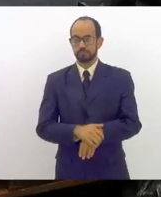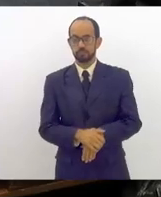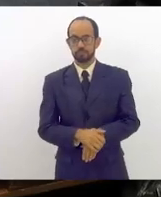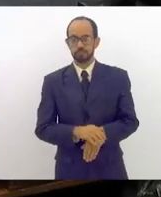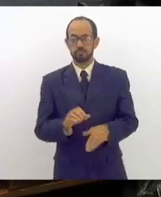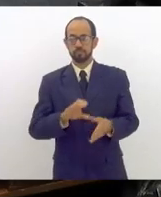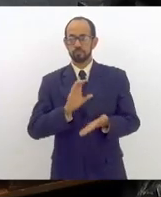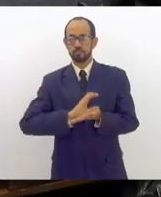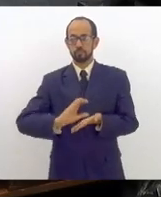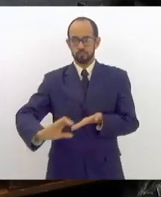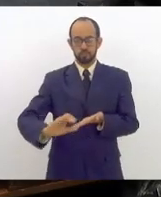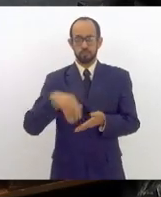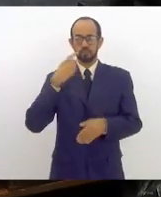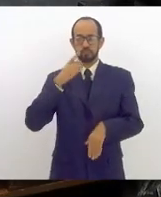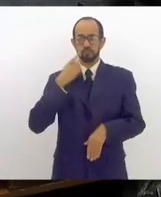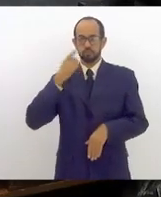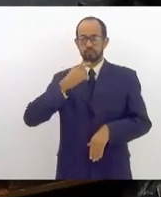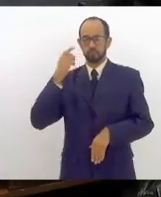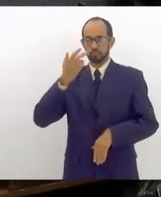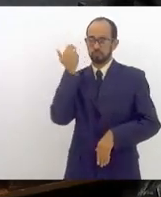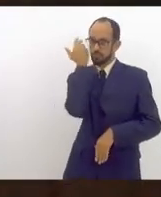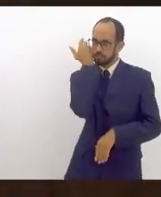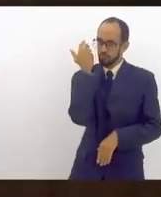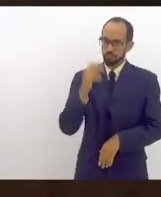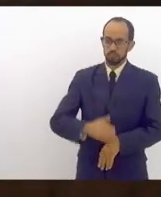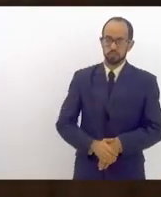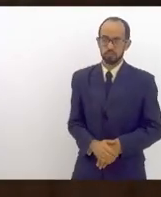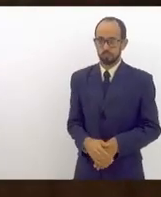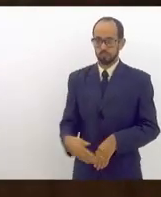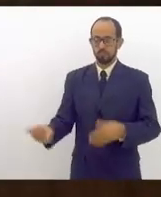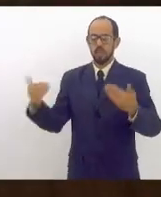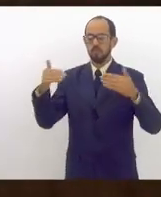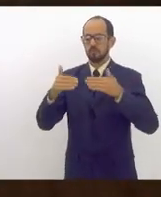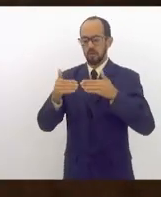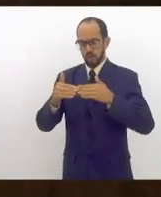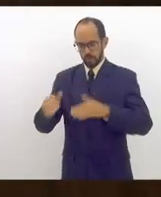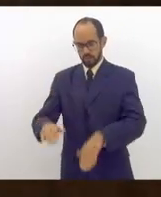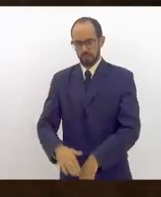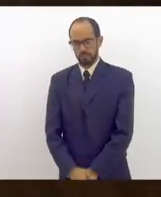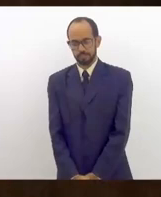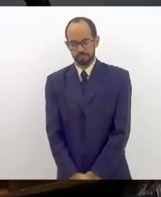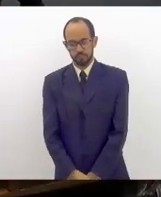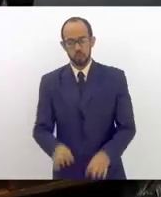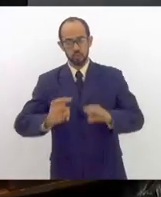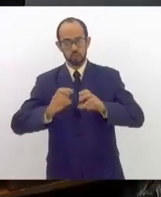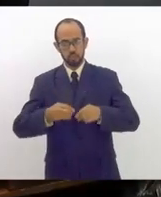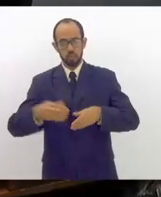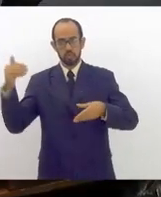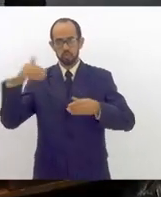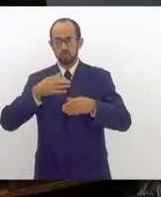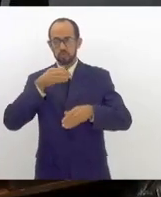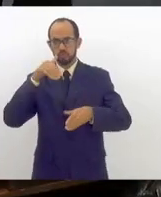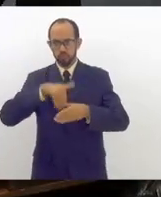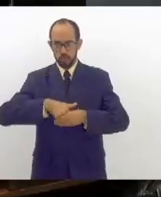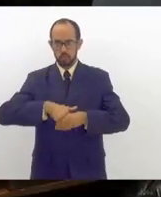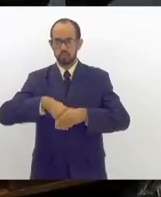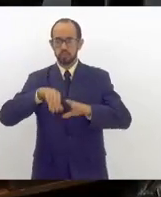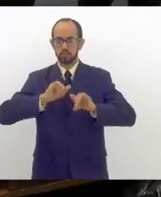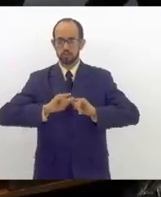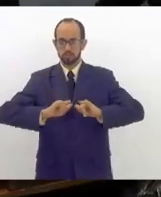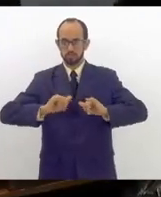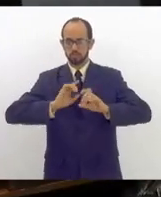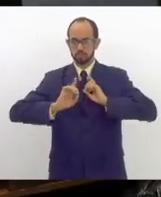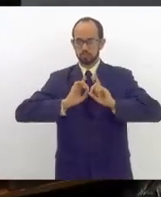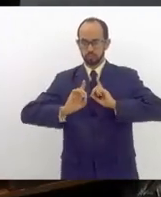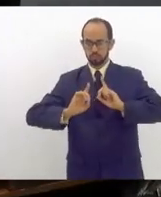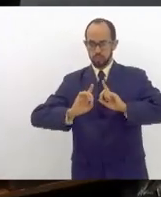de Orçamento, deputado Eliomar Coelho. Parecer favorável. os pareceres emitidos em discussão. Não havendo